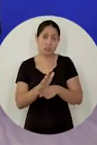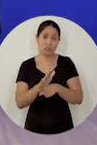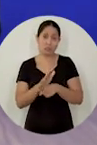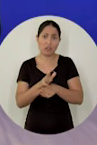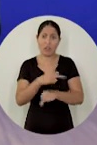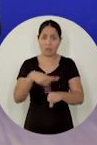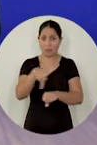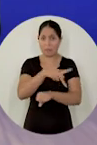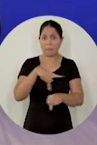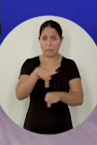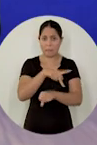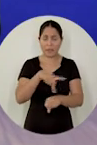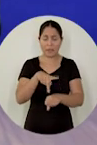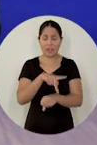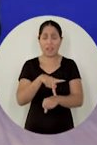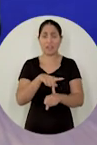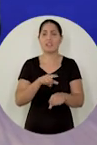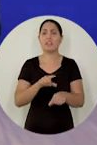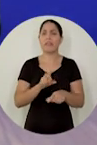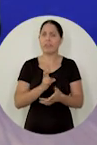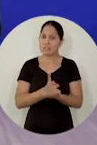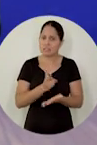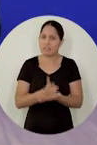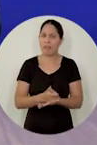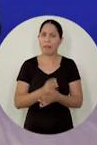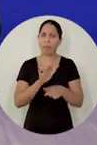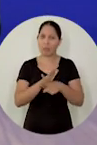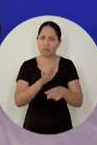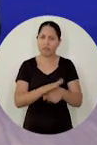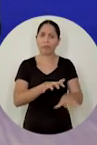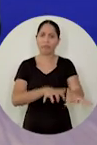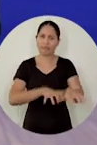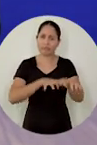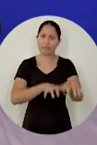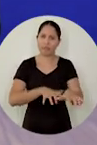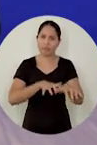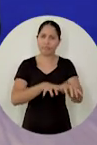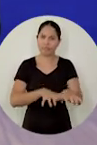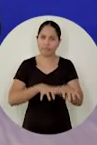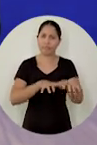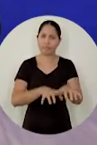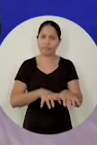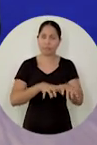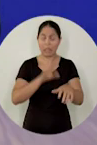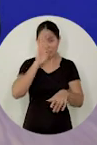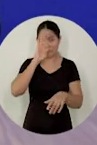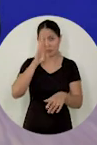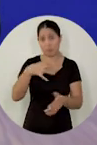Estado, sempre privilegiando o latifúndio e a monocultura, inicialmente com as capitanias